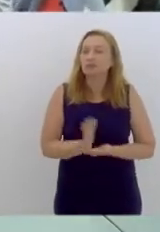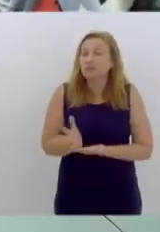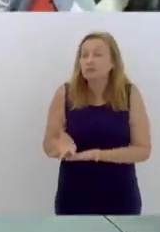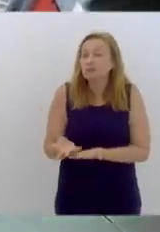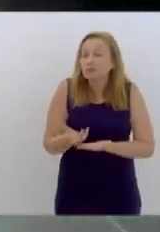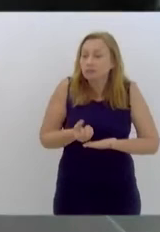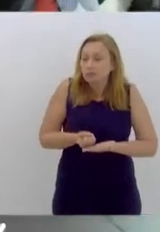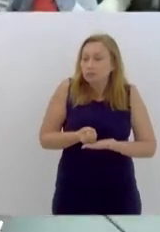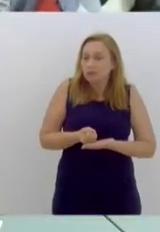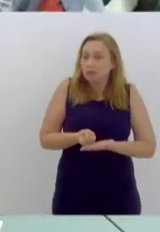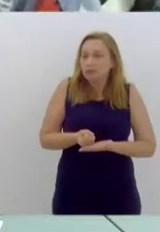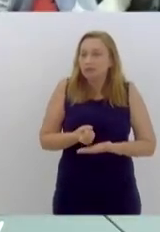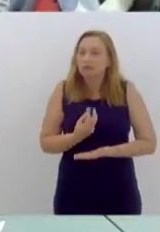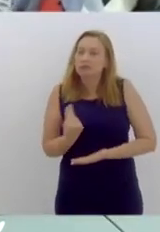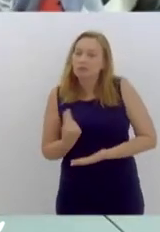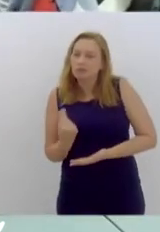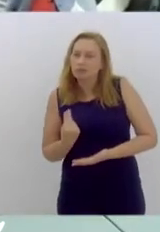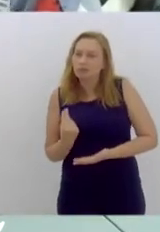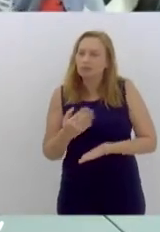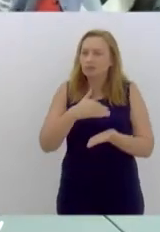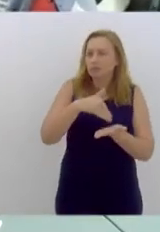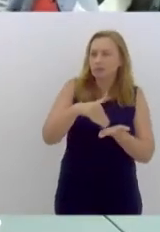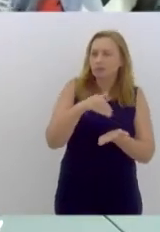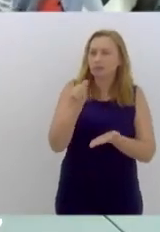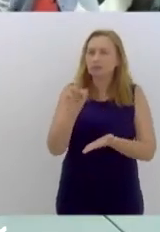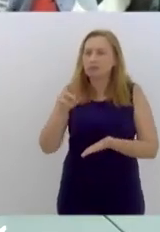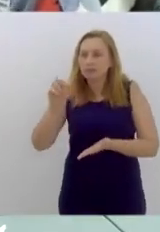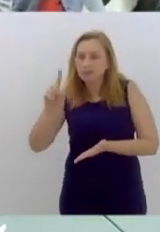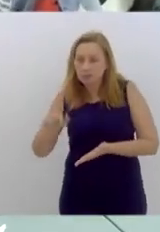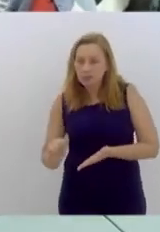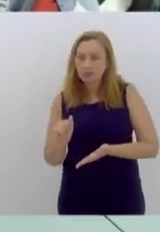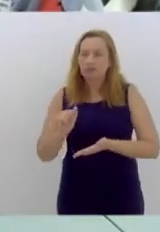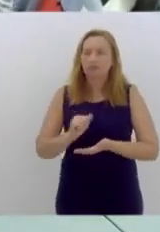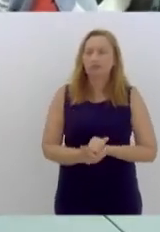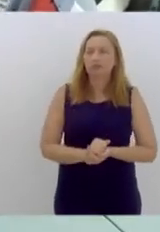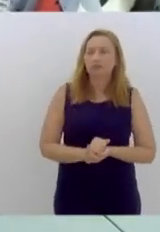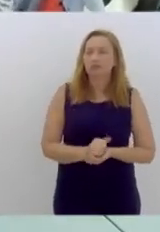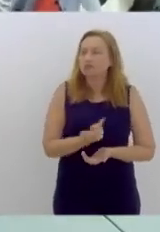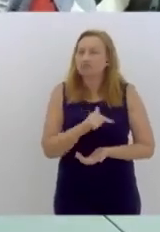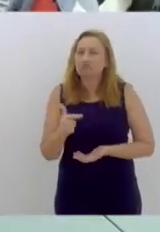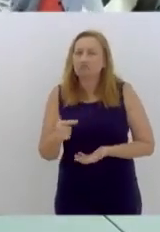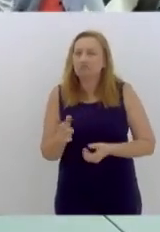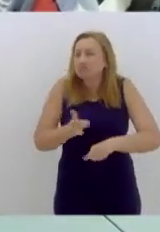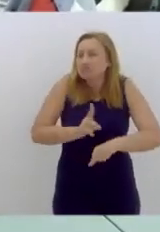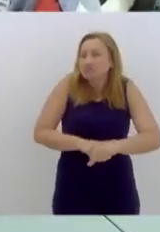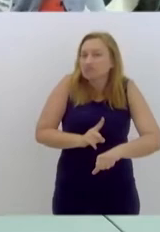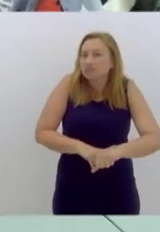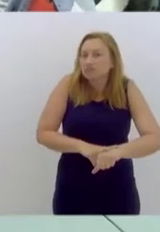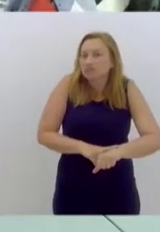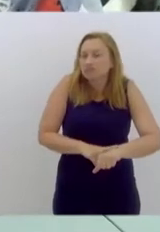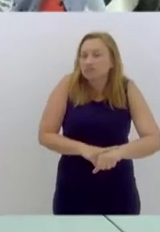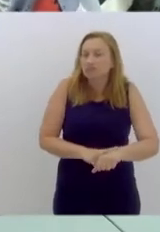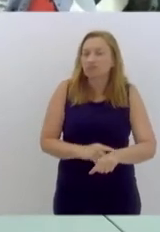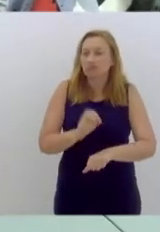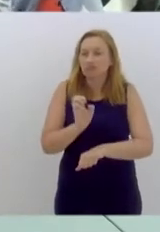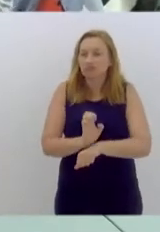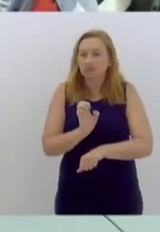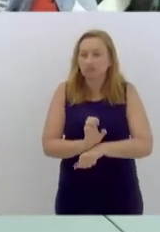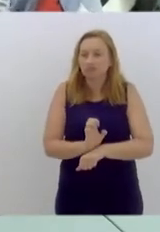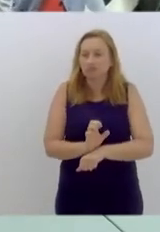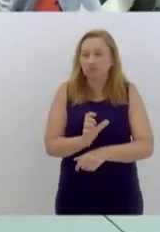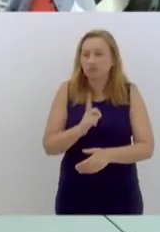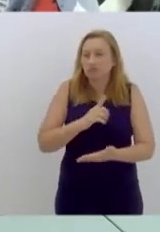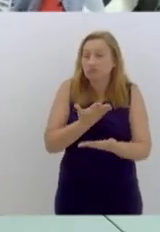recebendo, falo meu nome, o nome da secretária Andréa, do prefeito Eduardo Paes, não se teria, nesse momento aqui, uma objeção para que o Estado estivesse